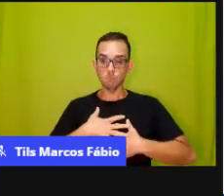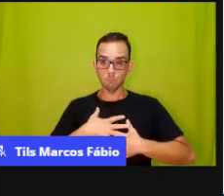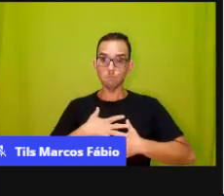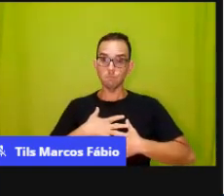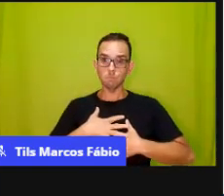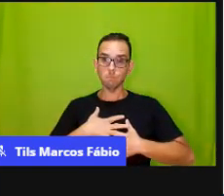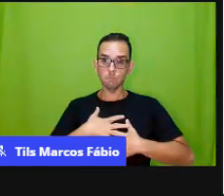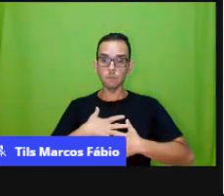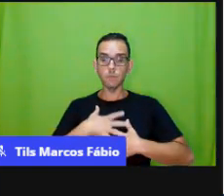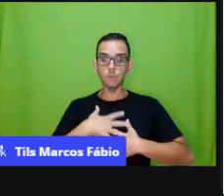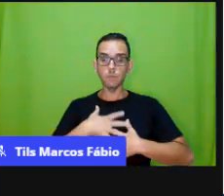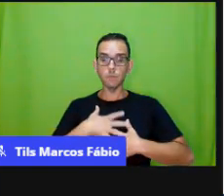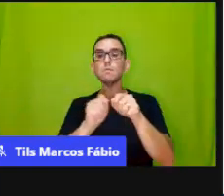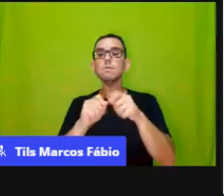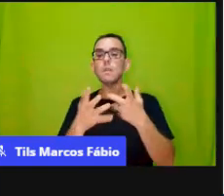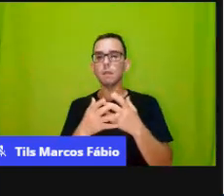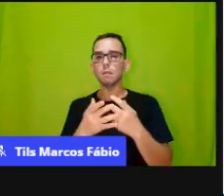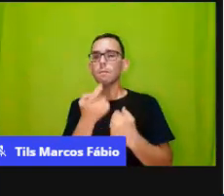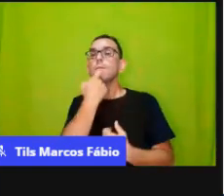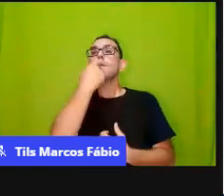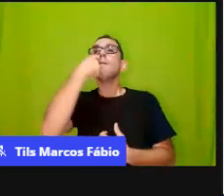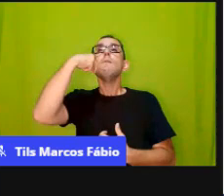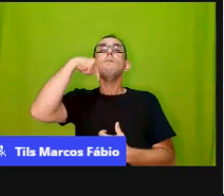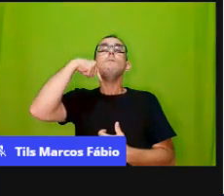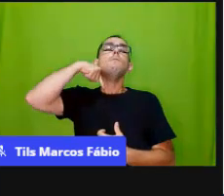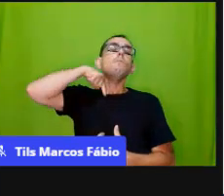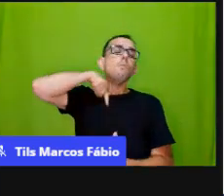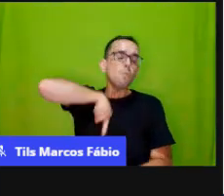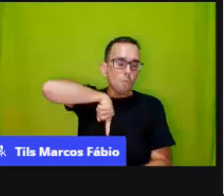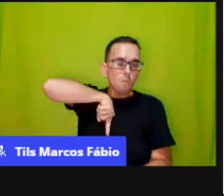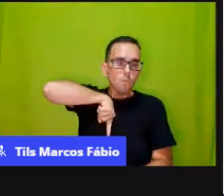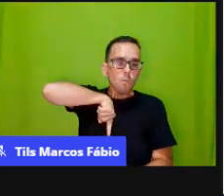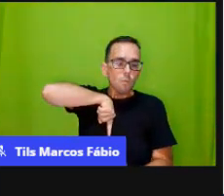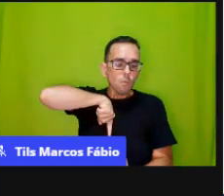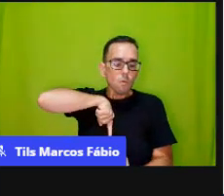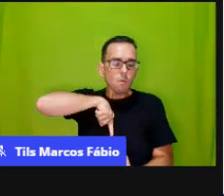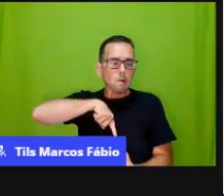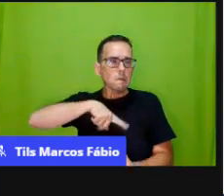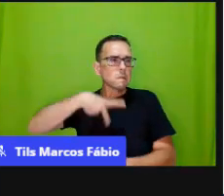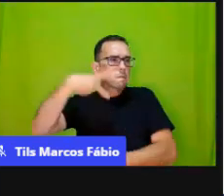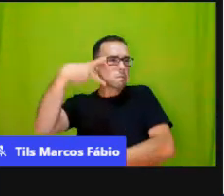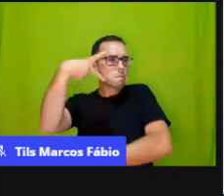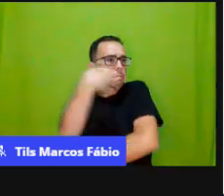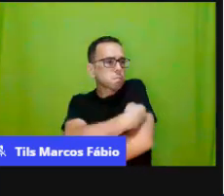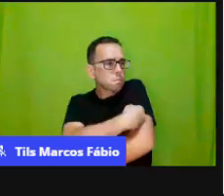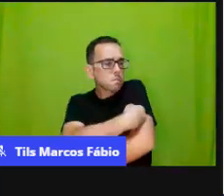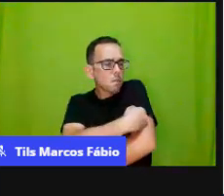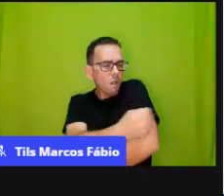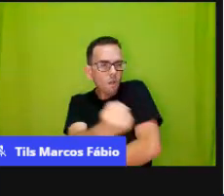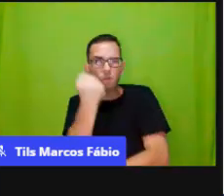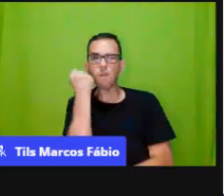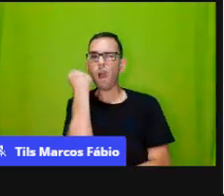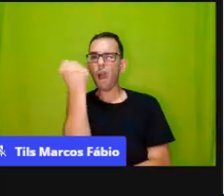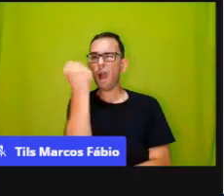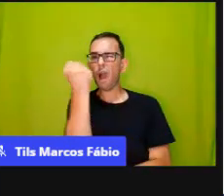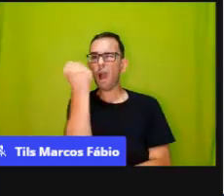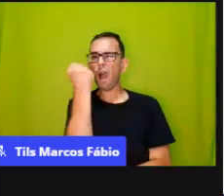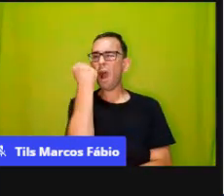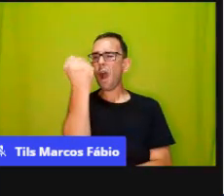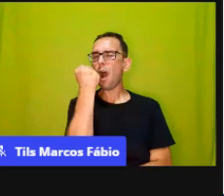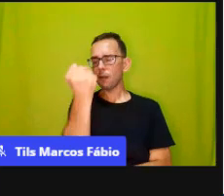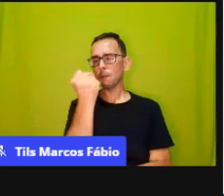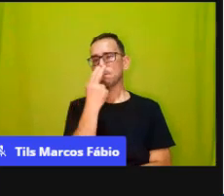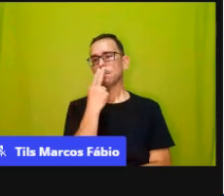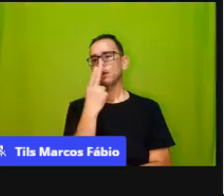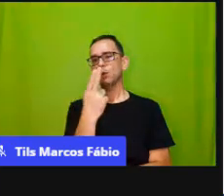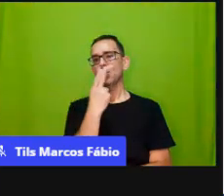eles fizeram? Entubavam esse animal e colocavam doses, né, cavalares de nicotina. Então,